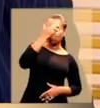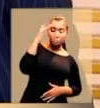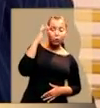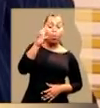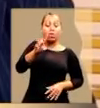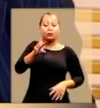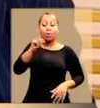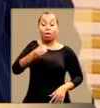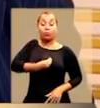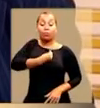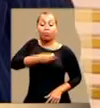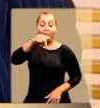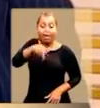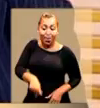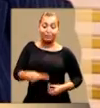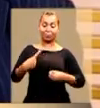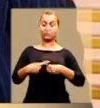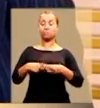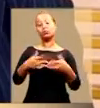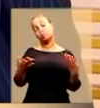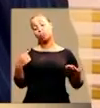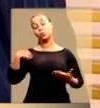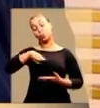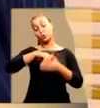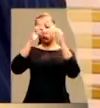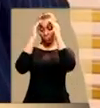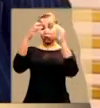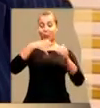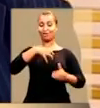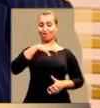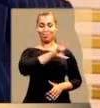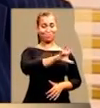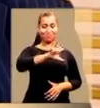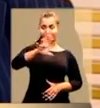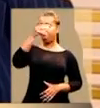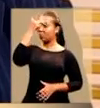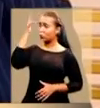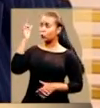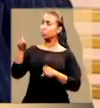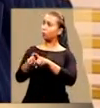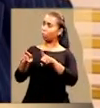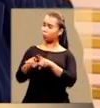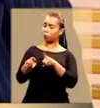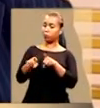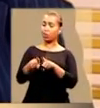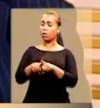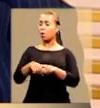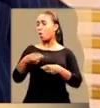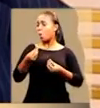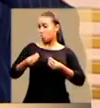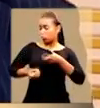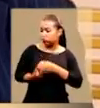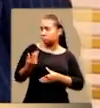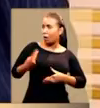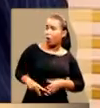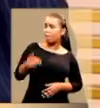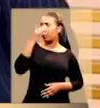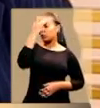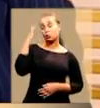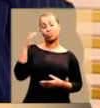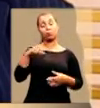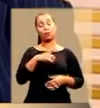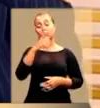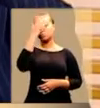habitantes, que escolheram um dia viver nessa cidade. Então, nós temos que respeitar as etnias, nós temos que respeitar, por exemplo, as origens de cada um. Nós temos aqui em Rio